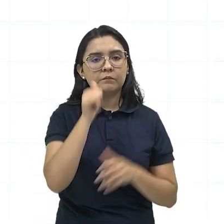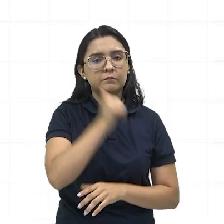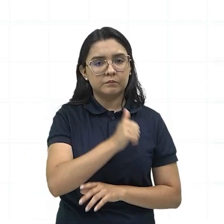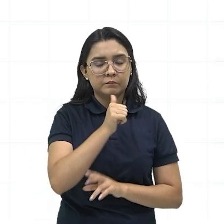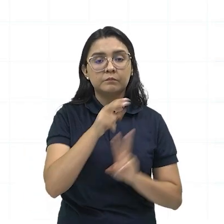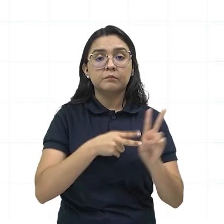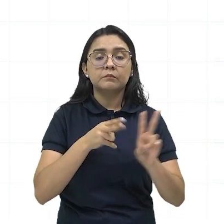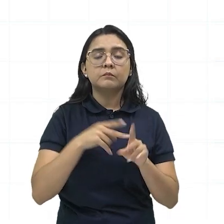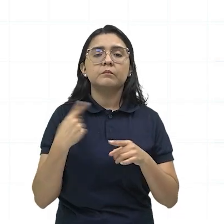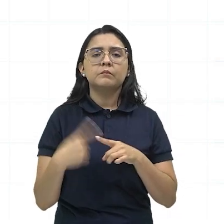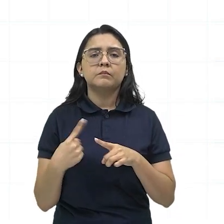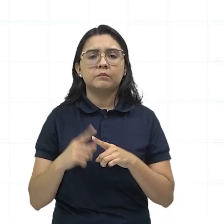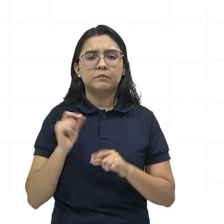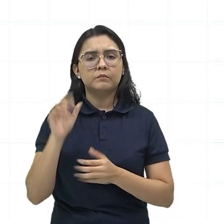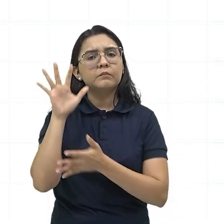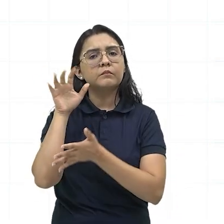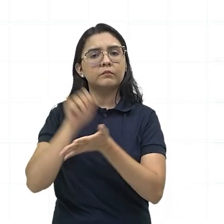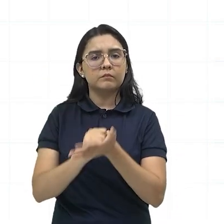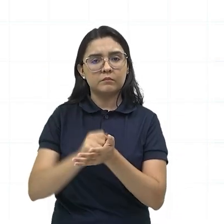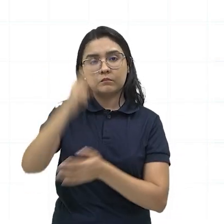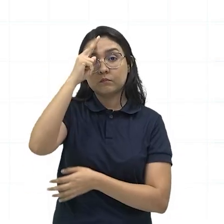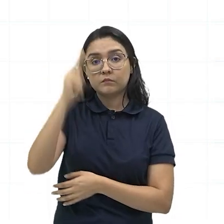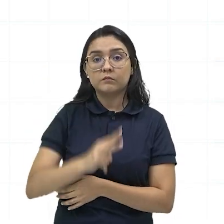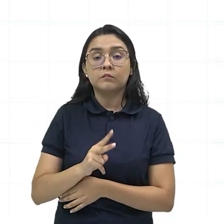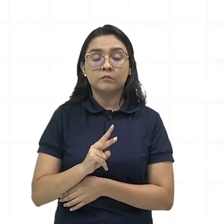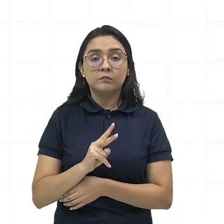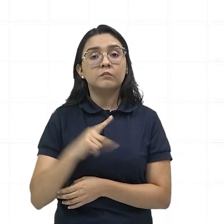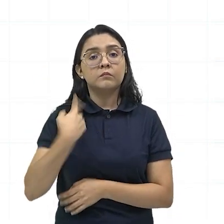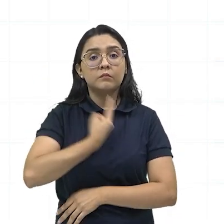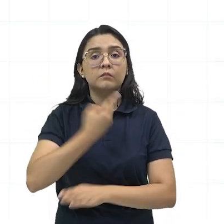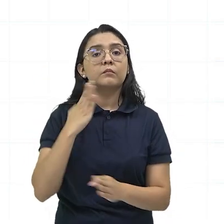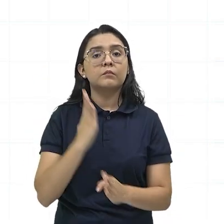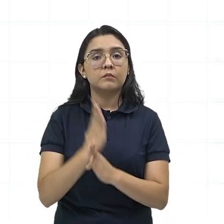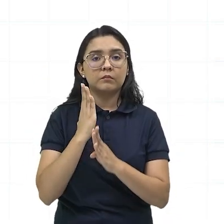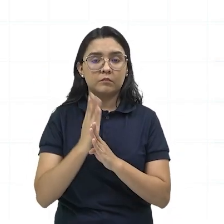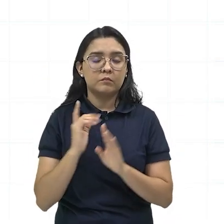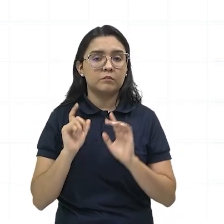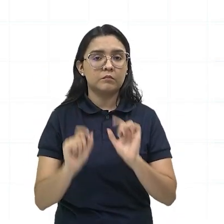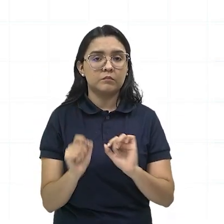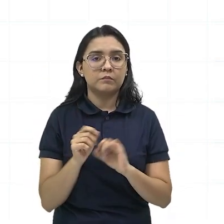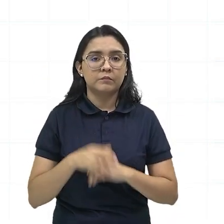Porque lá nesses registros históricos é que a gente vai encontrar